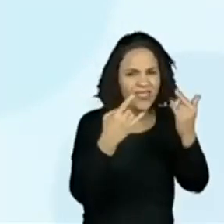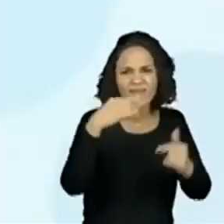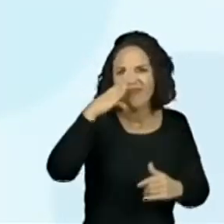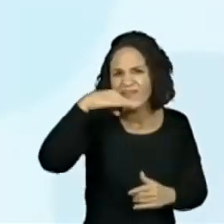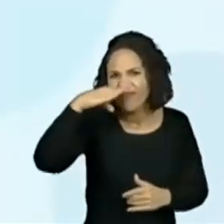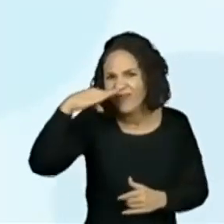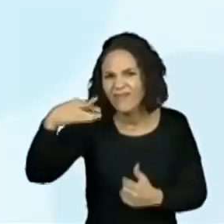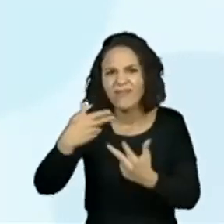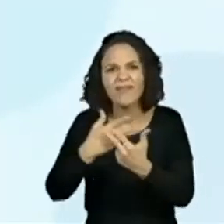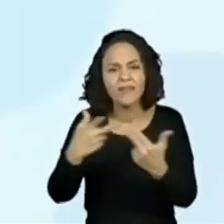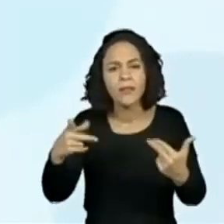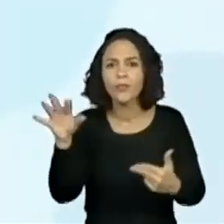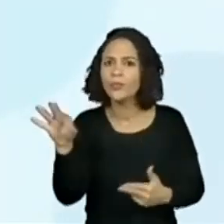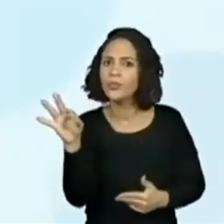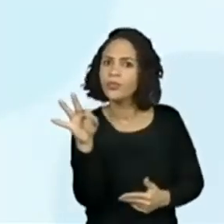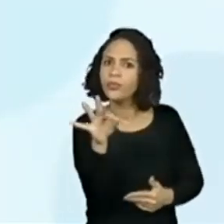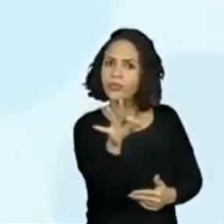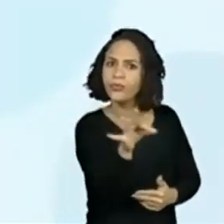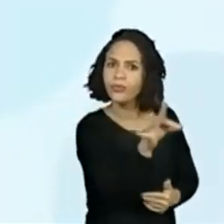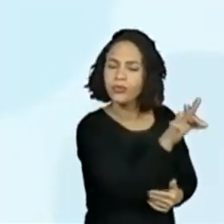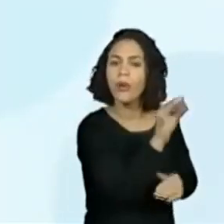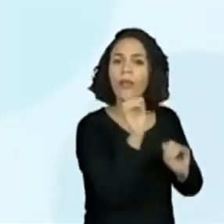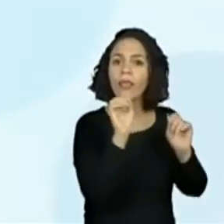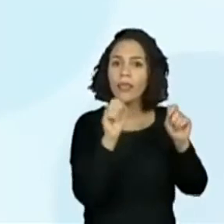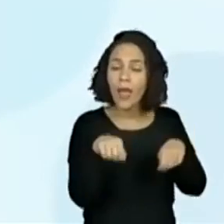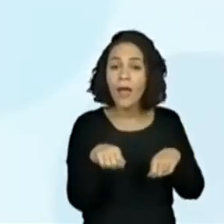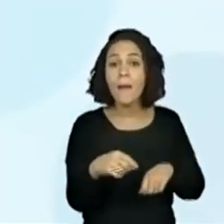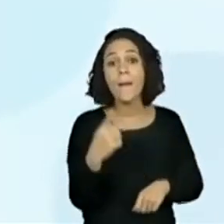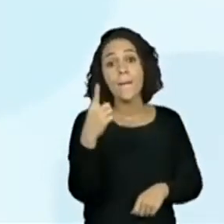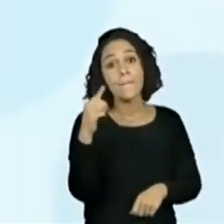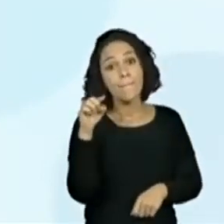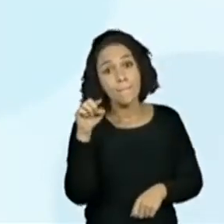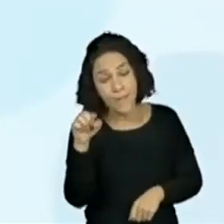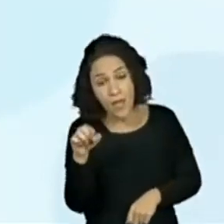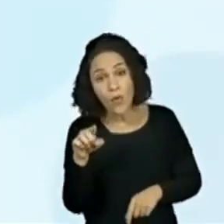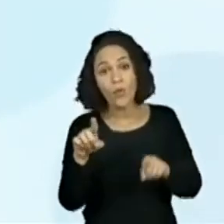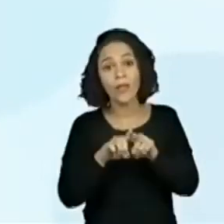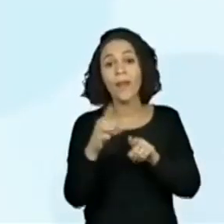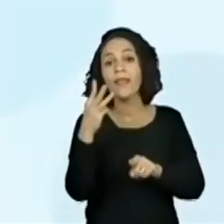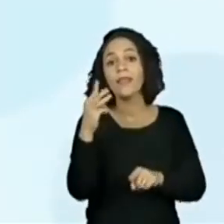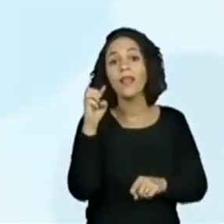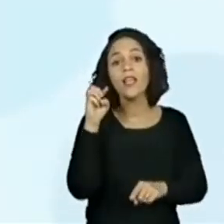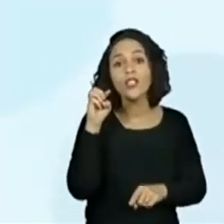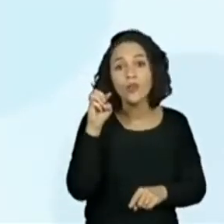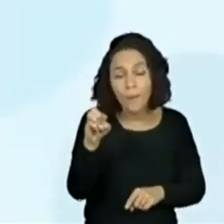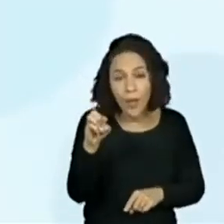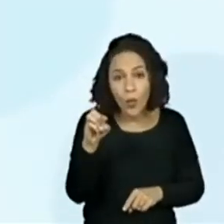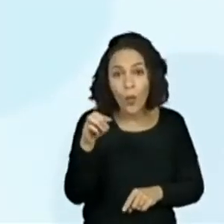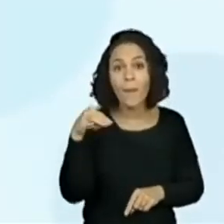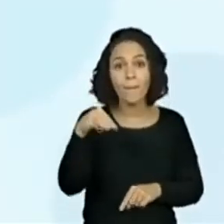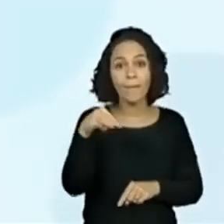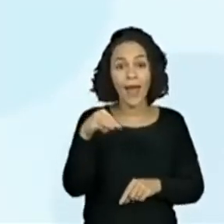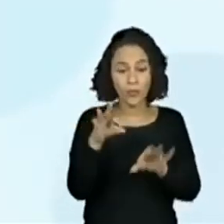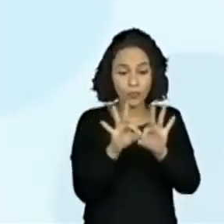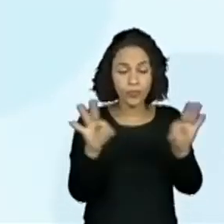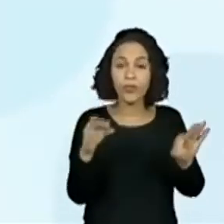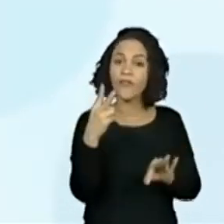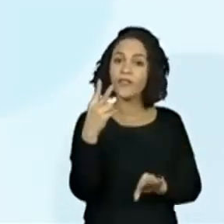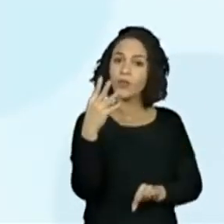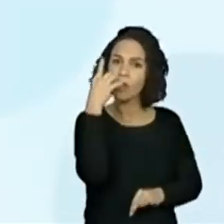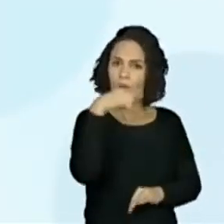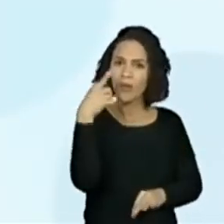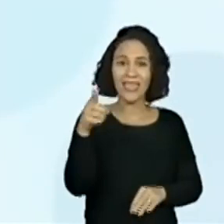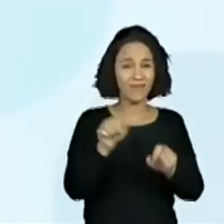odores, chegando a voar cerca de 1.000 a 3.000 metros em 24 horas. As moscas